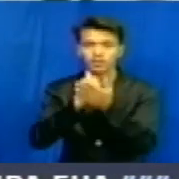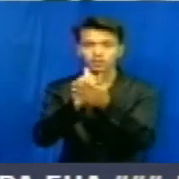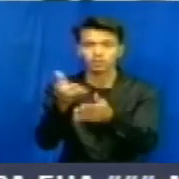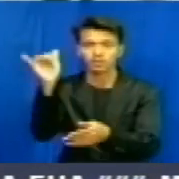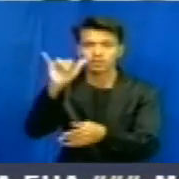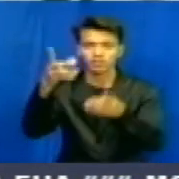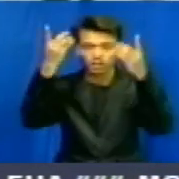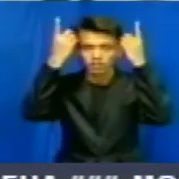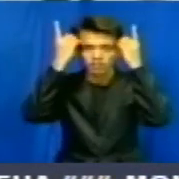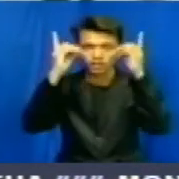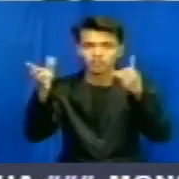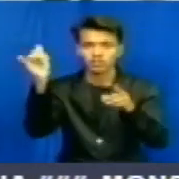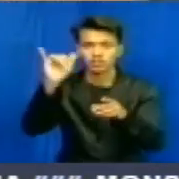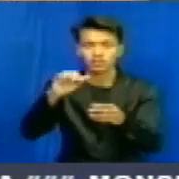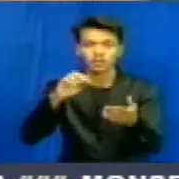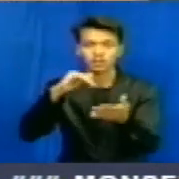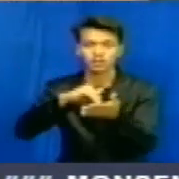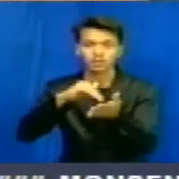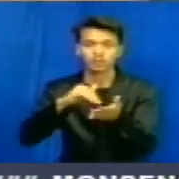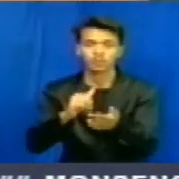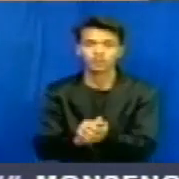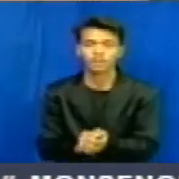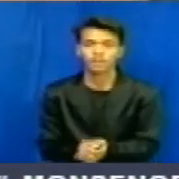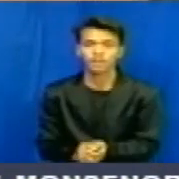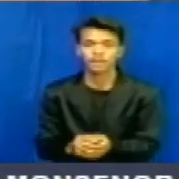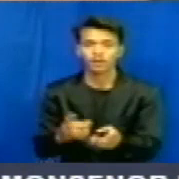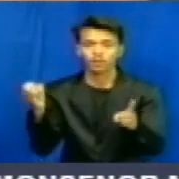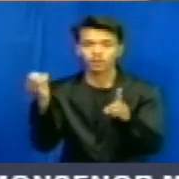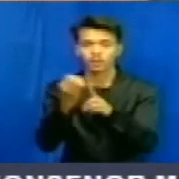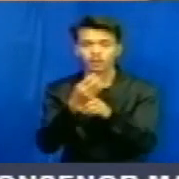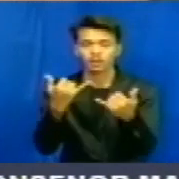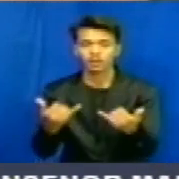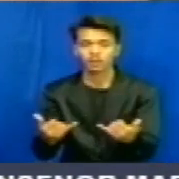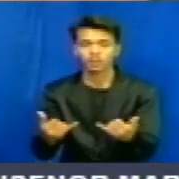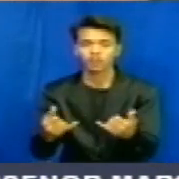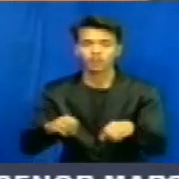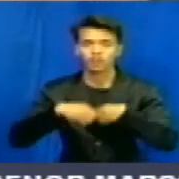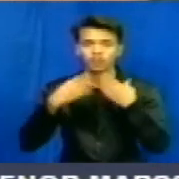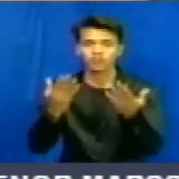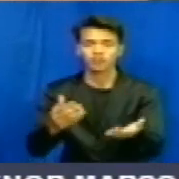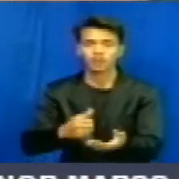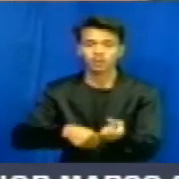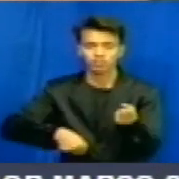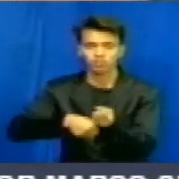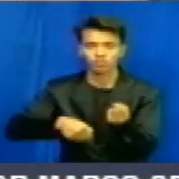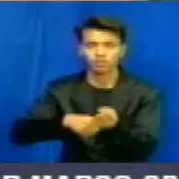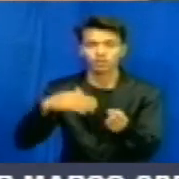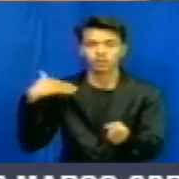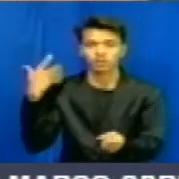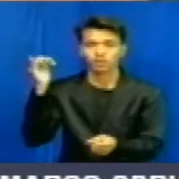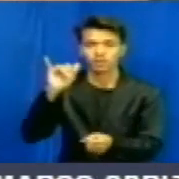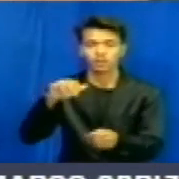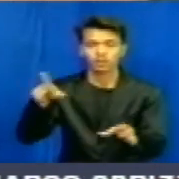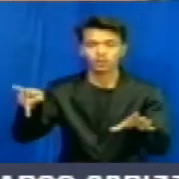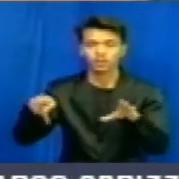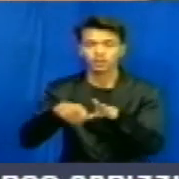sira decidirasi sira ne carreira. Oportunidade de neve macorrente da marca Renei, tabele o insato, bele encoraja de acreditar em ter jovem sir para tu bele